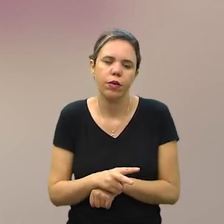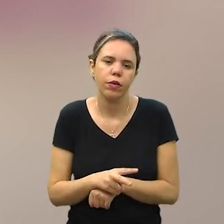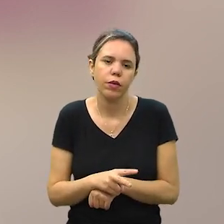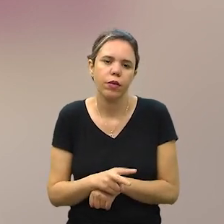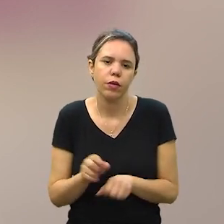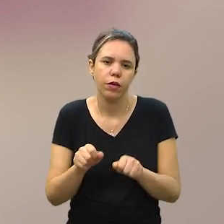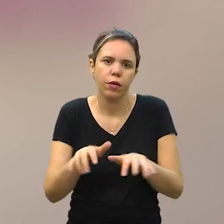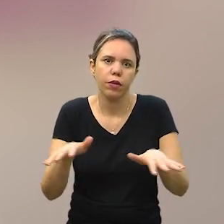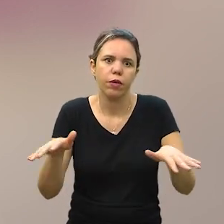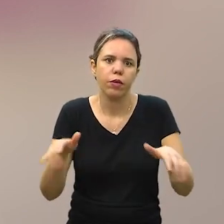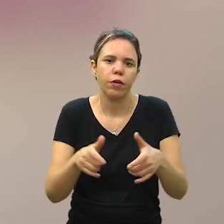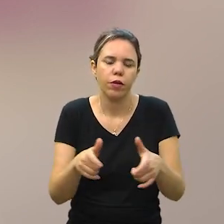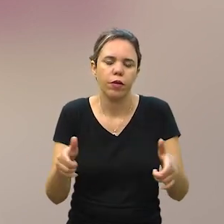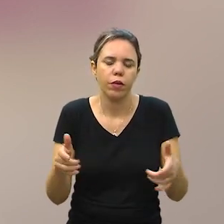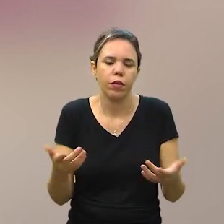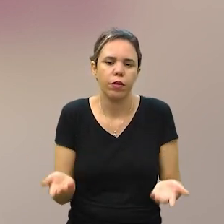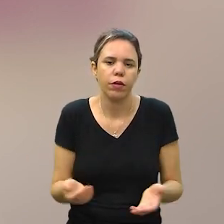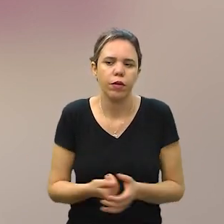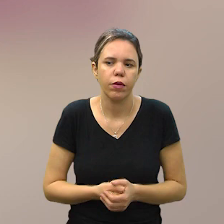vez mais tem se alastrado,